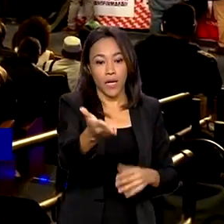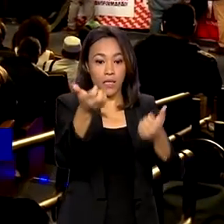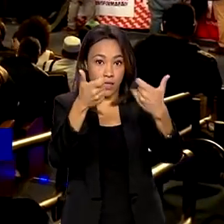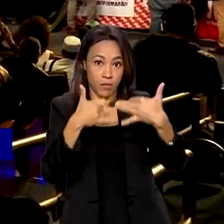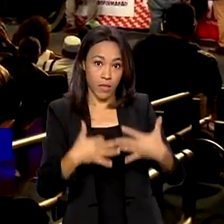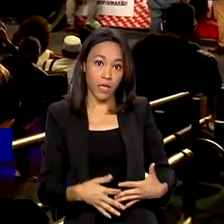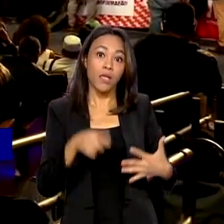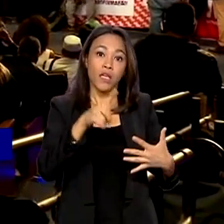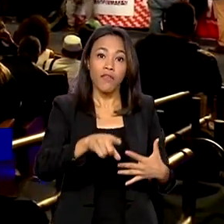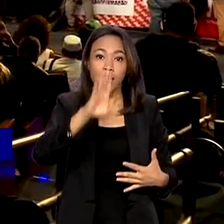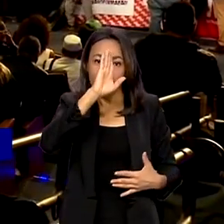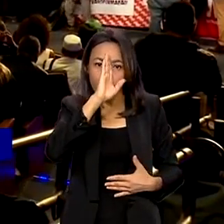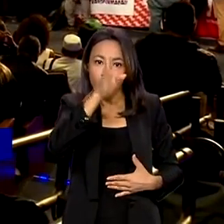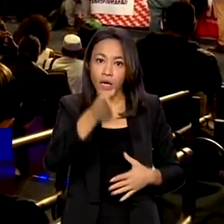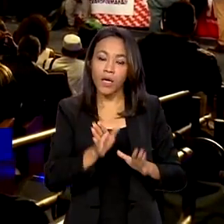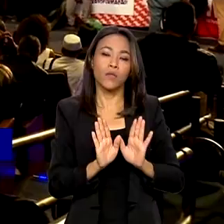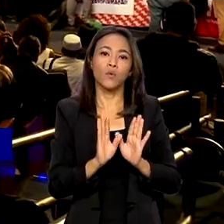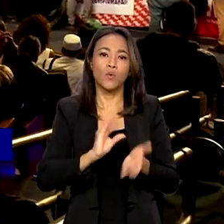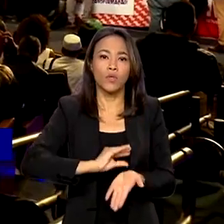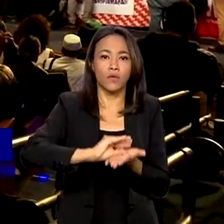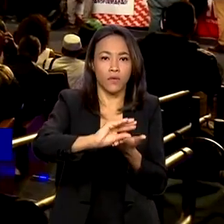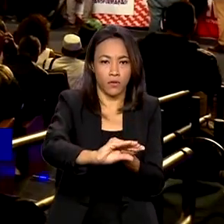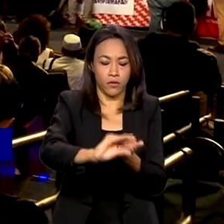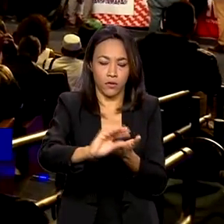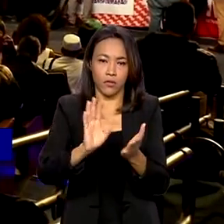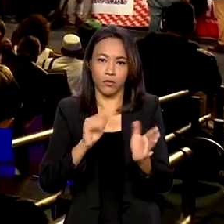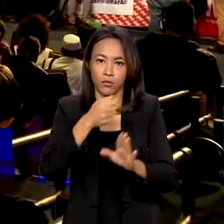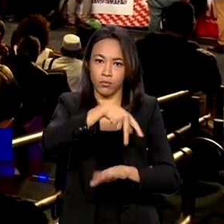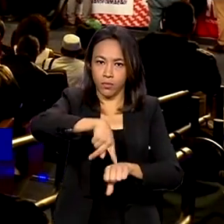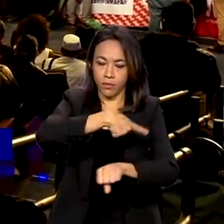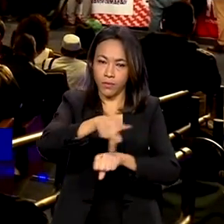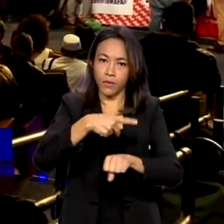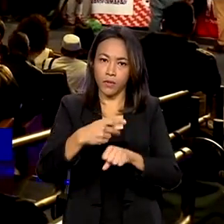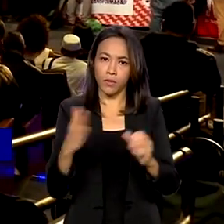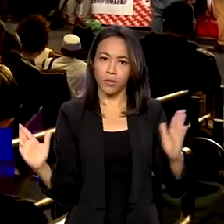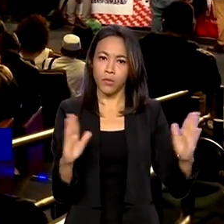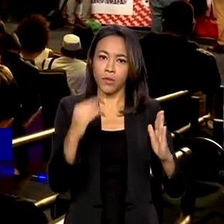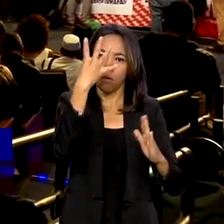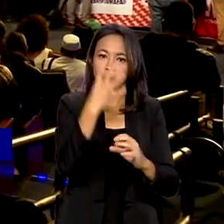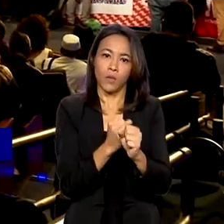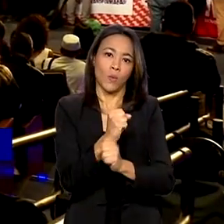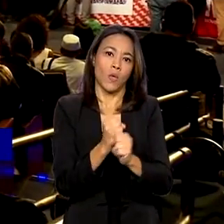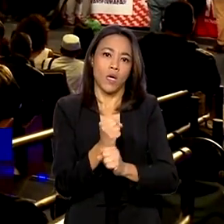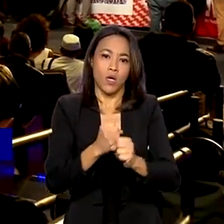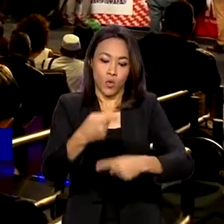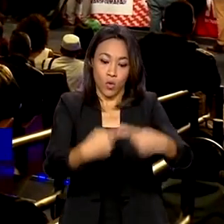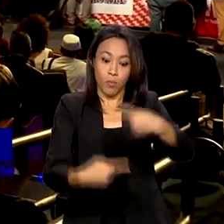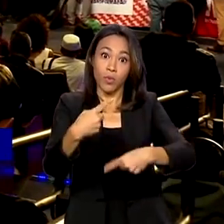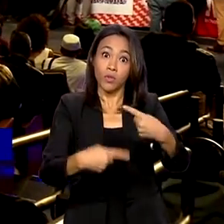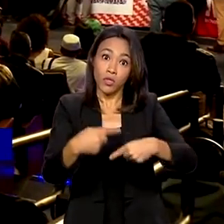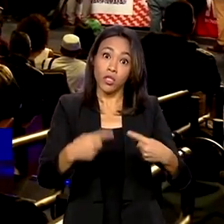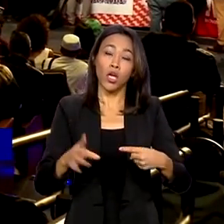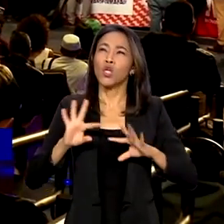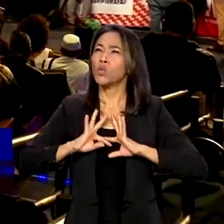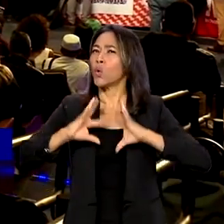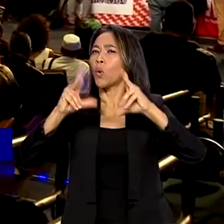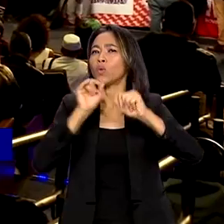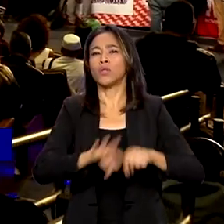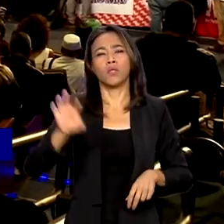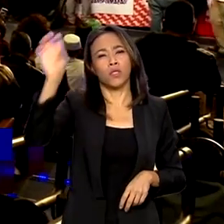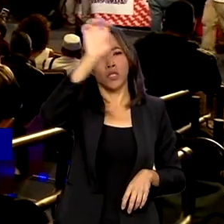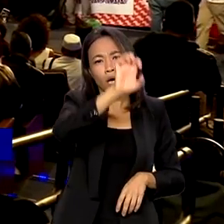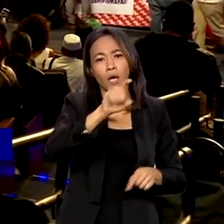os investimentos do país para os próximos 4 anos. Todos os estados, com a participação de governos